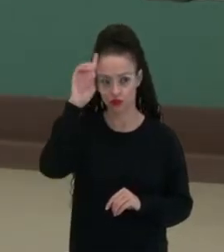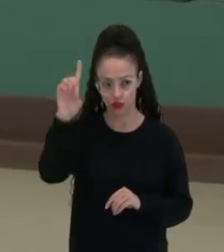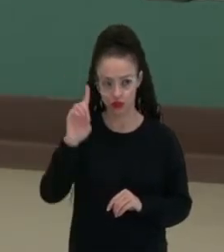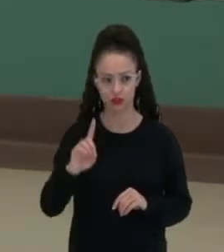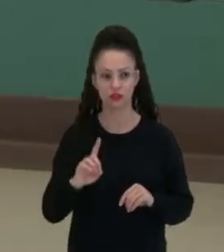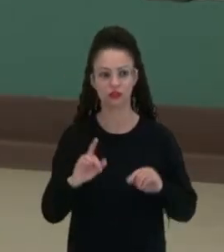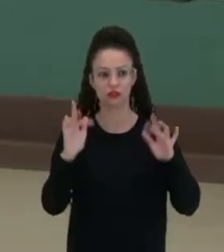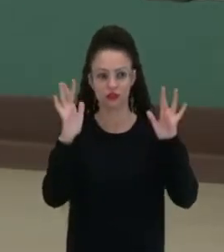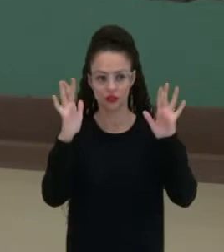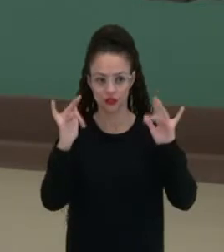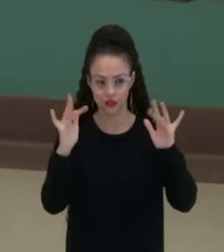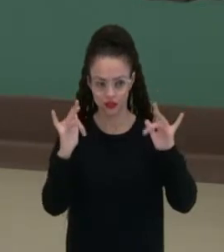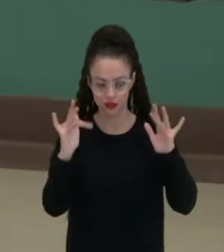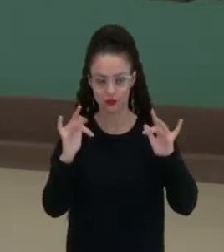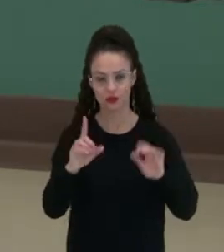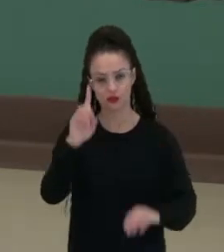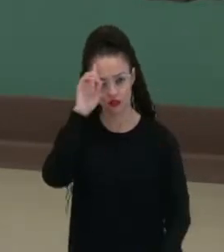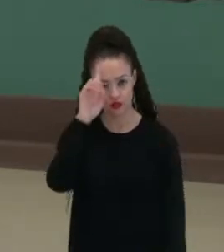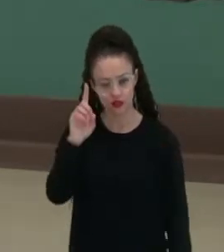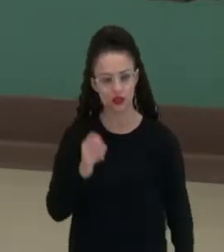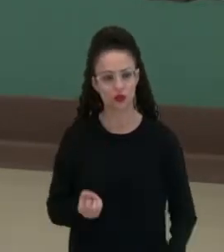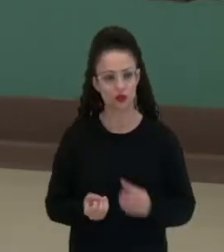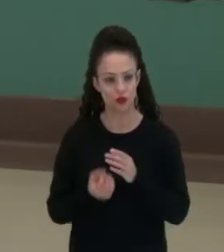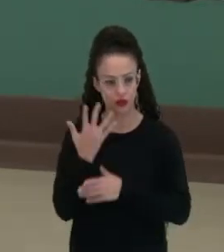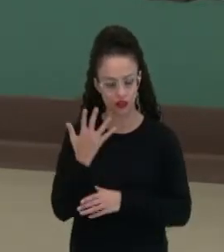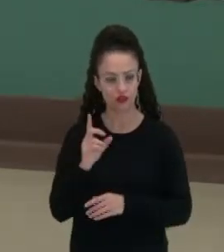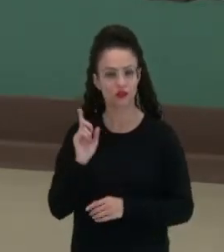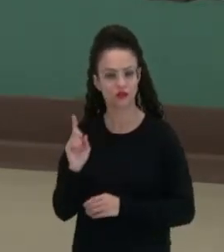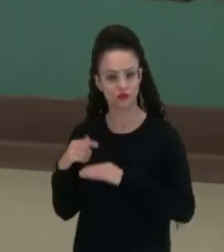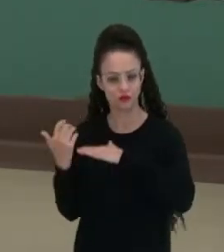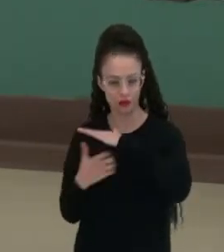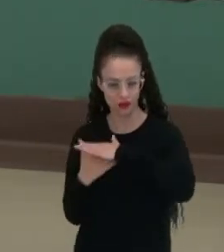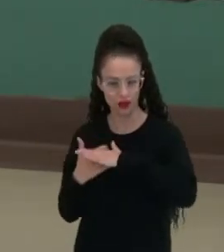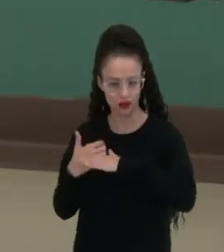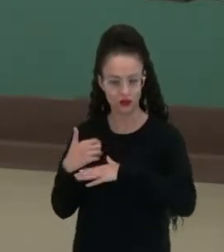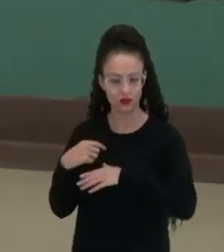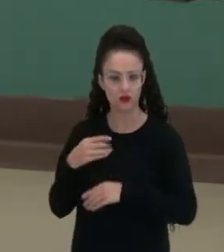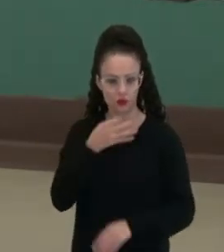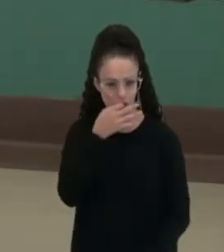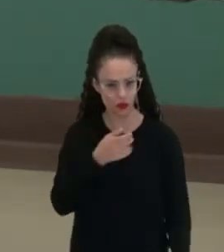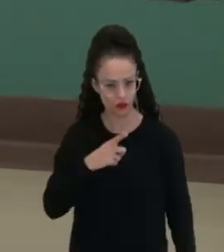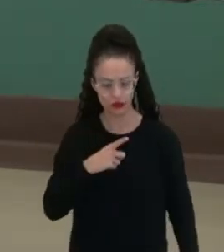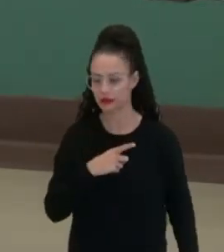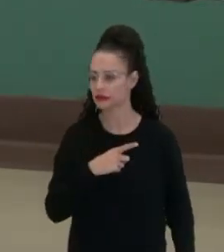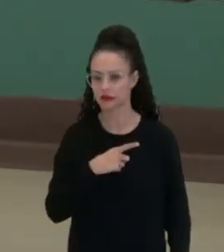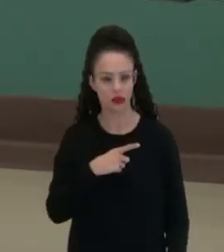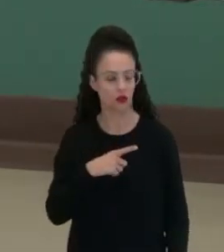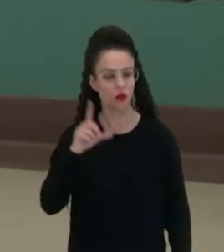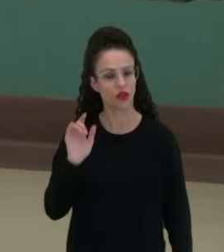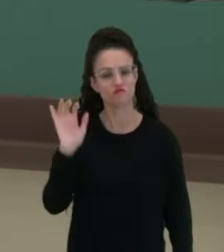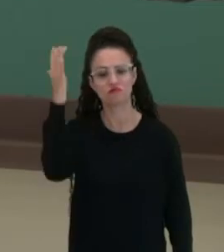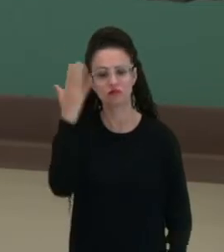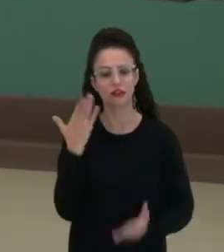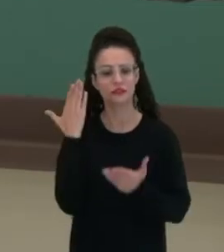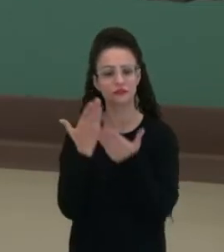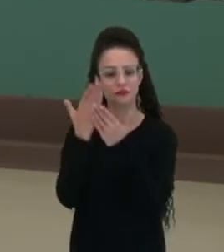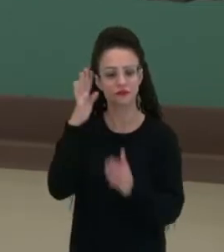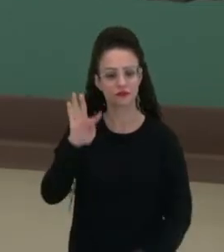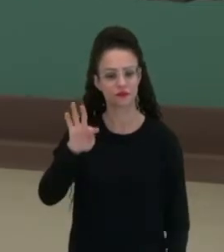dos namorados, né, data que teve origem. Tem alguma opinião aqui? Não, é apenas um fato.